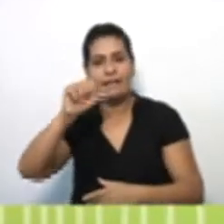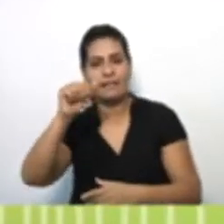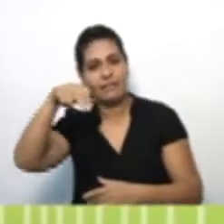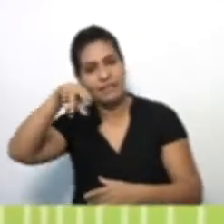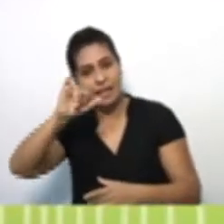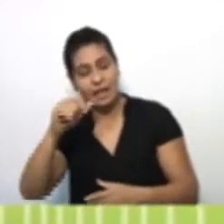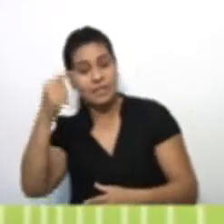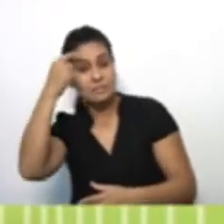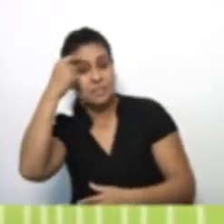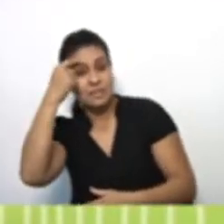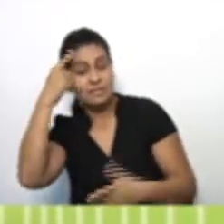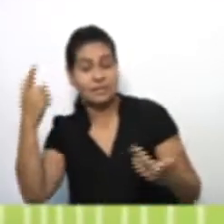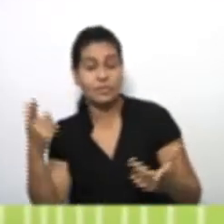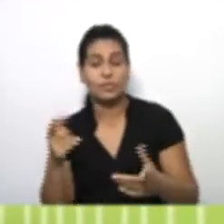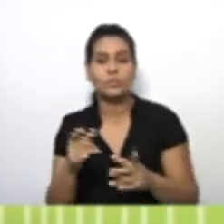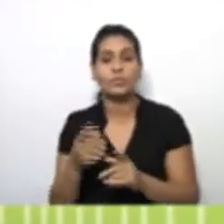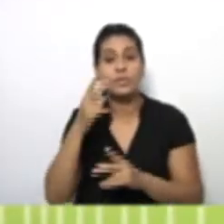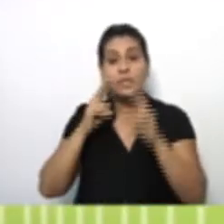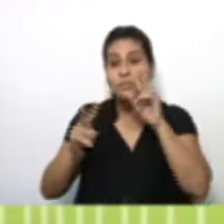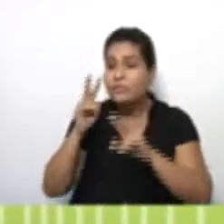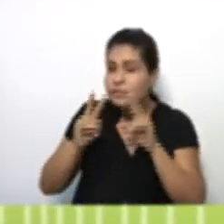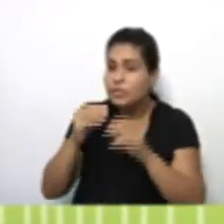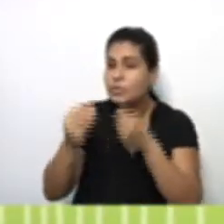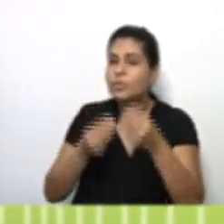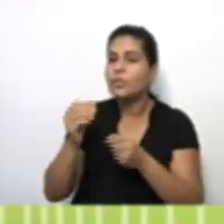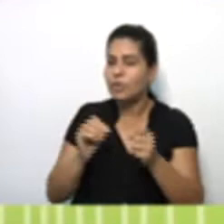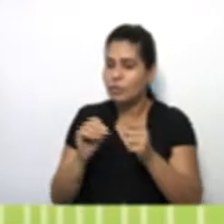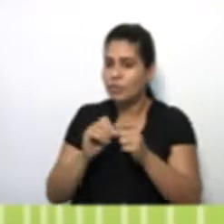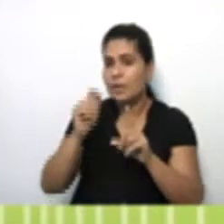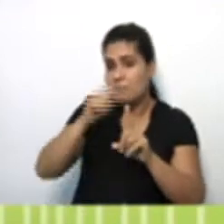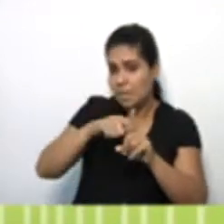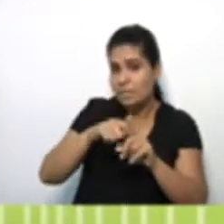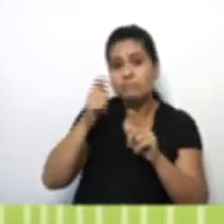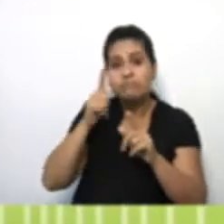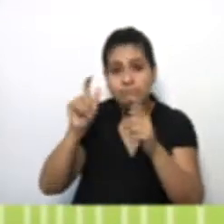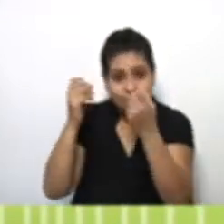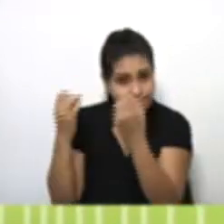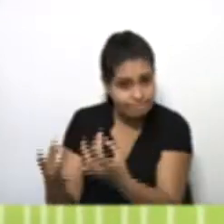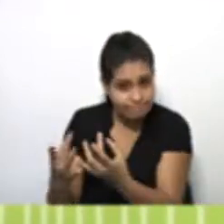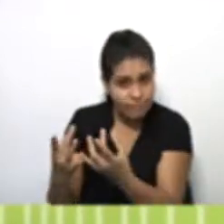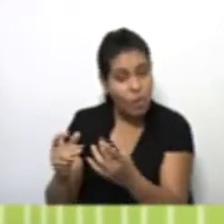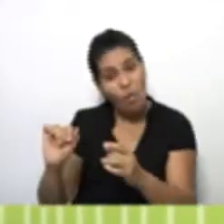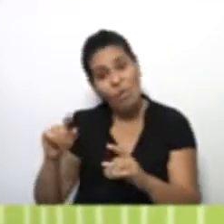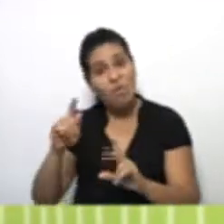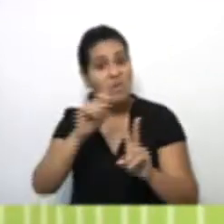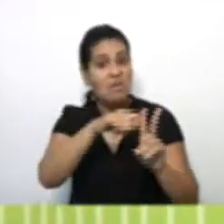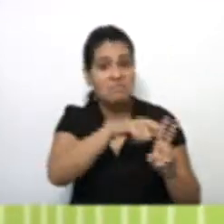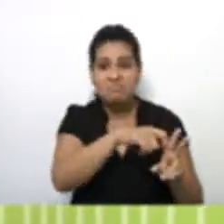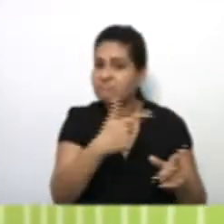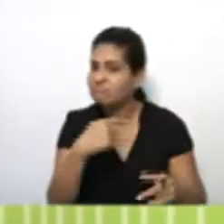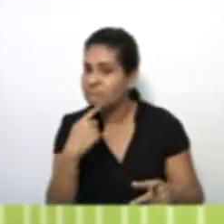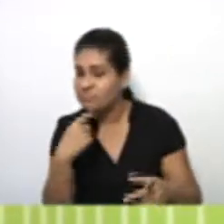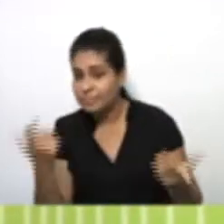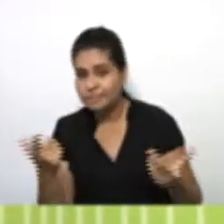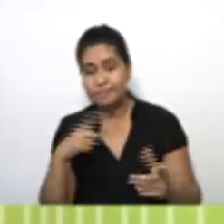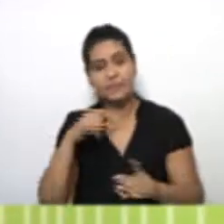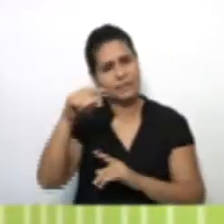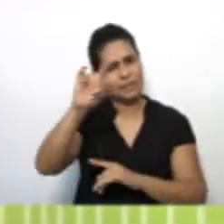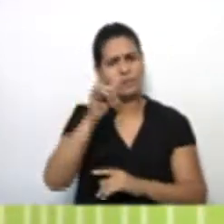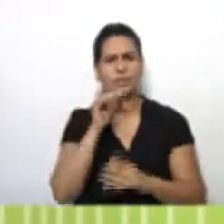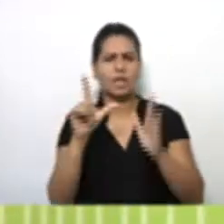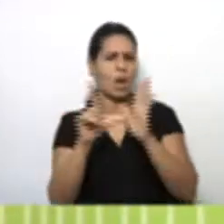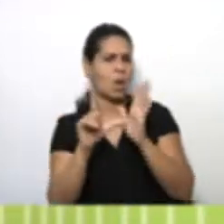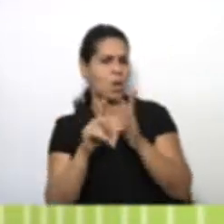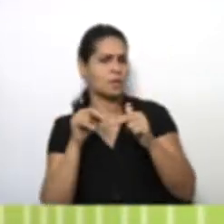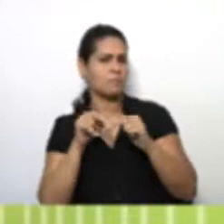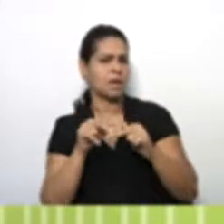pensamento com base na previsão. Aqui nós trabalhamos a sazonalidade, tem meses que dá para vender. Você com certeza, se você hoje for numa loja, num